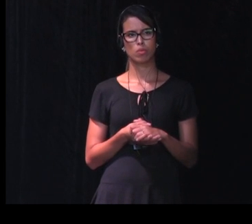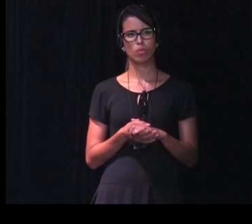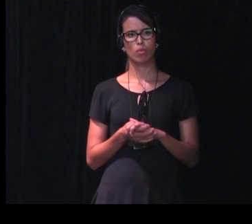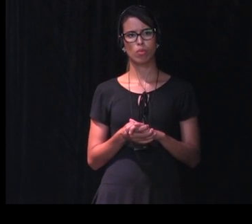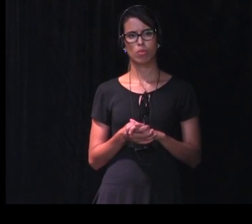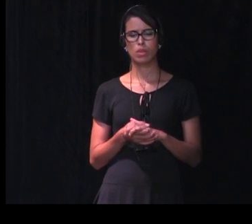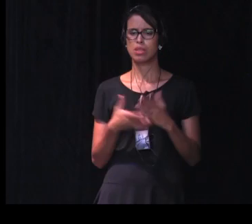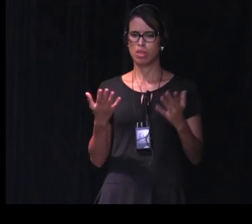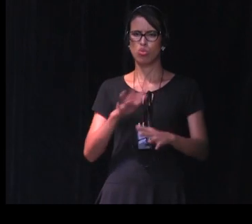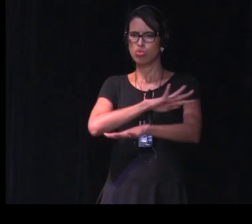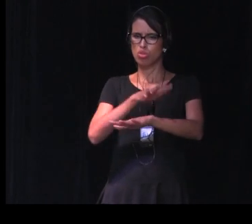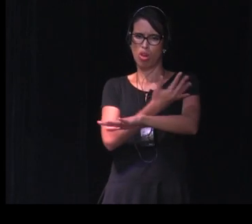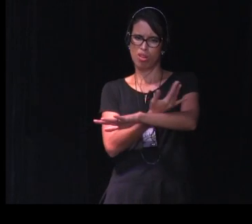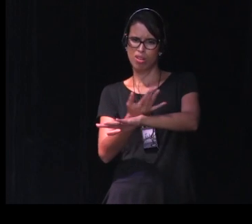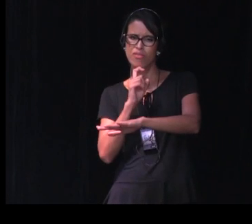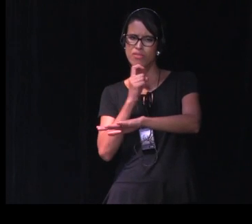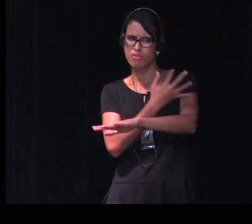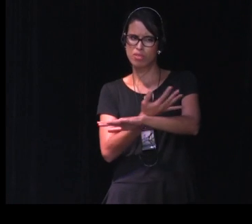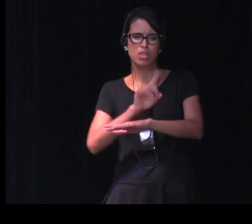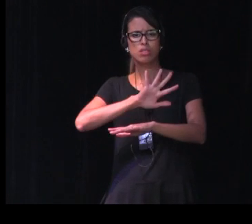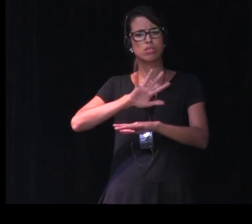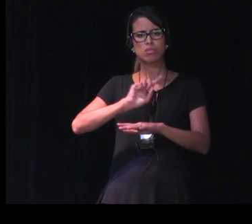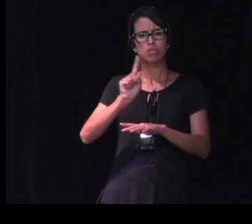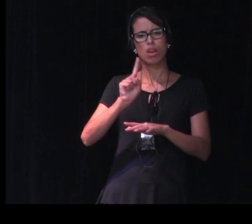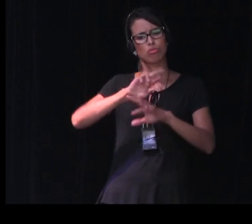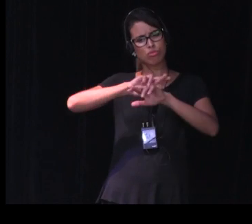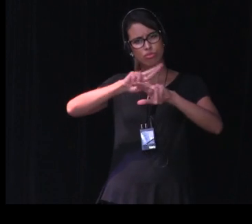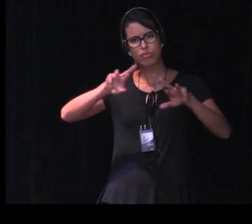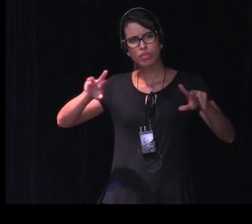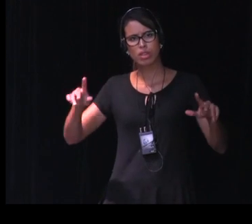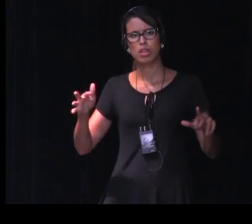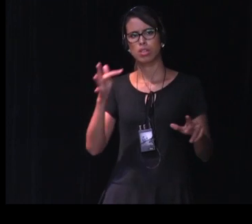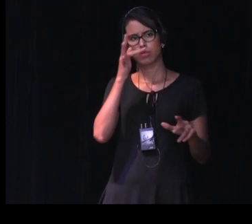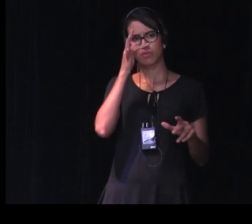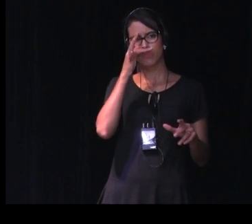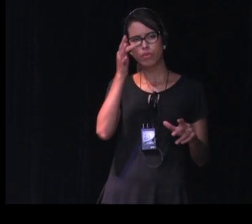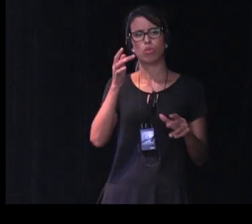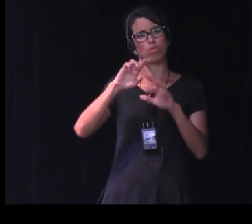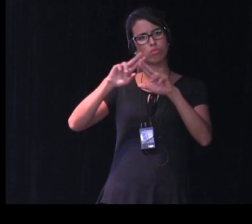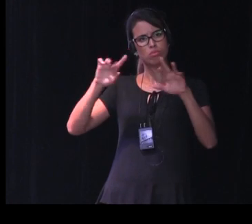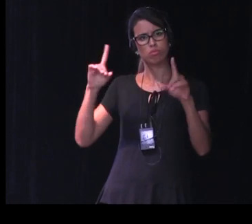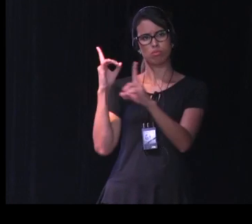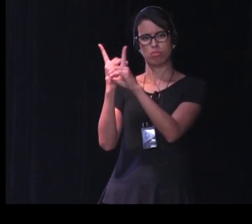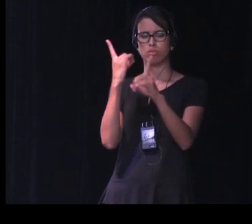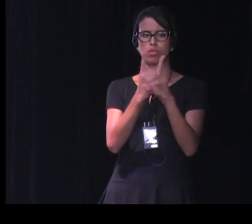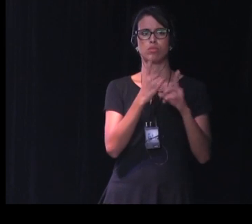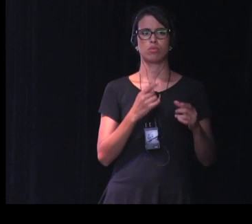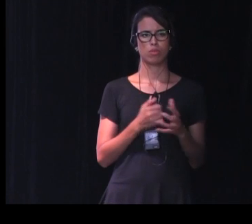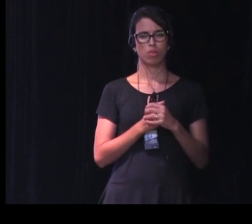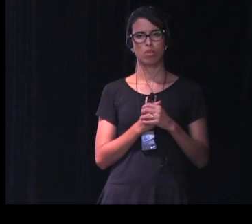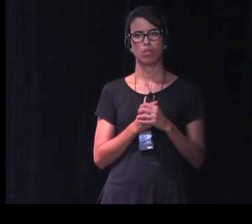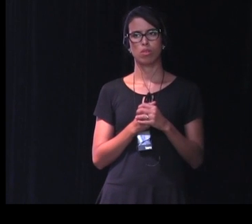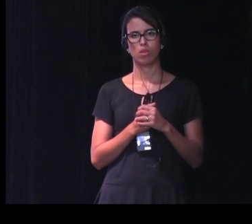utilizadas diferentes plantas. Vejam, aqui vocês têm astromélias, sinfófias,